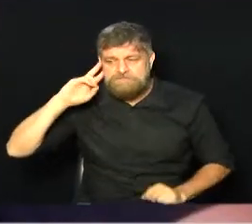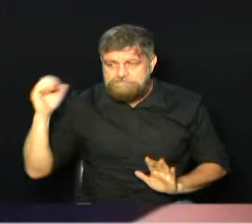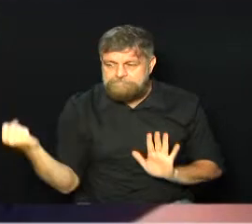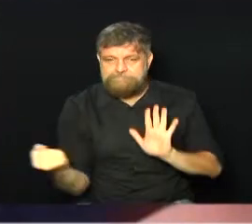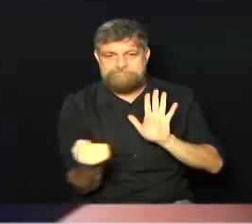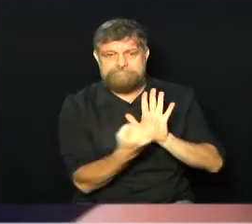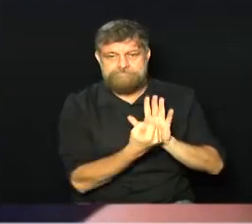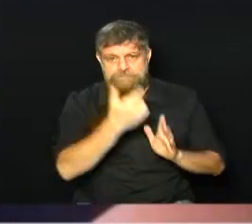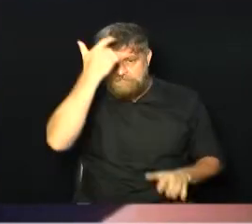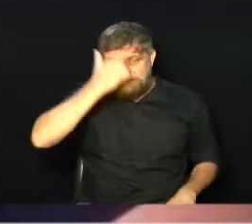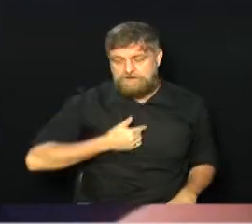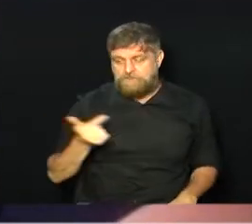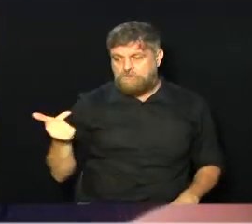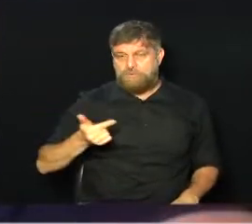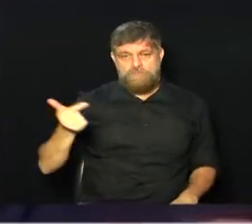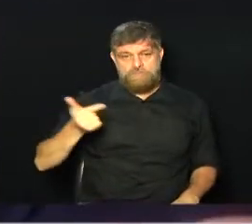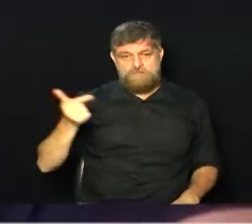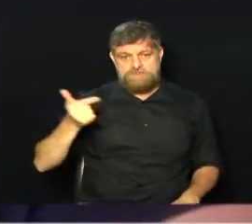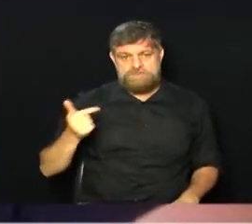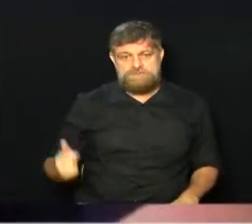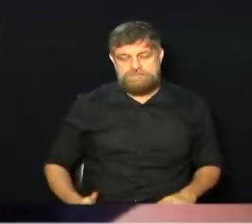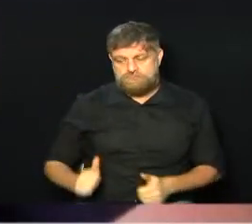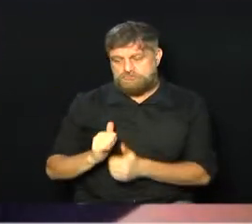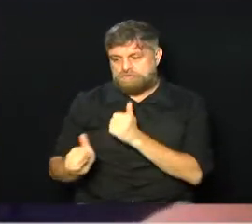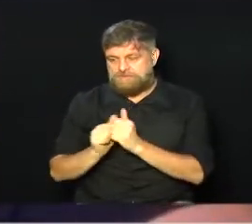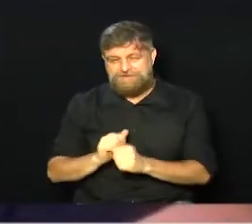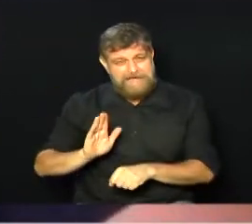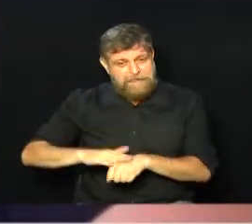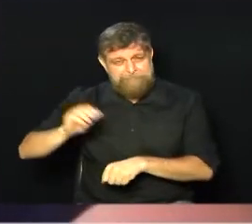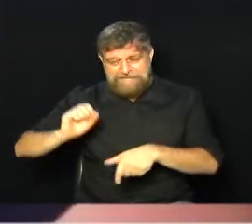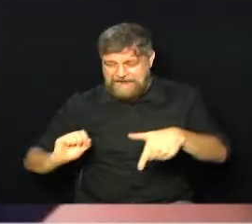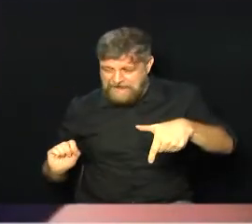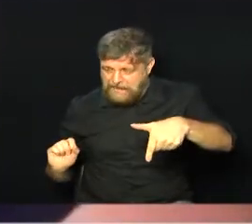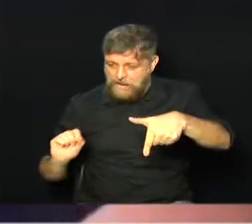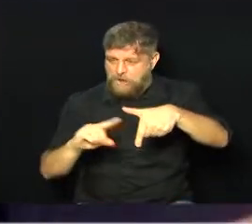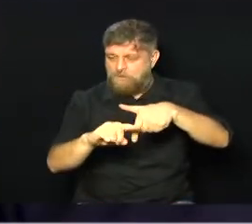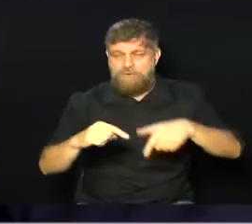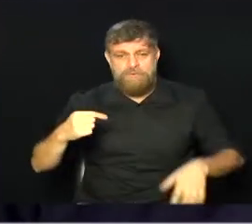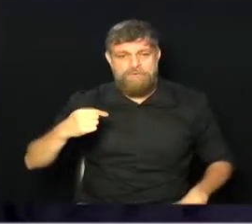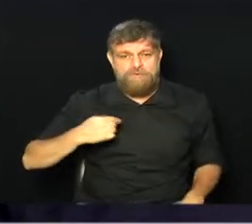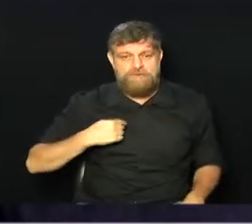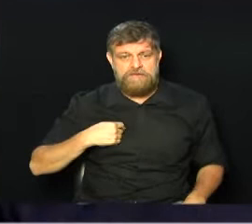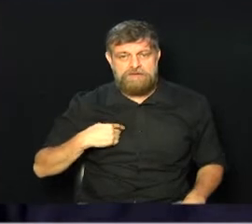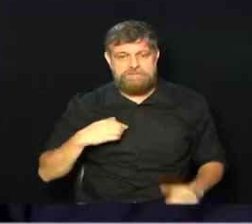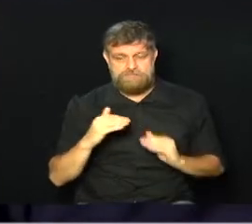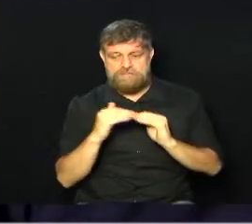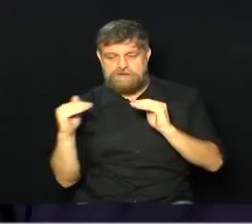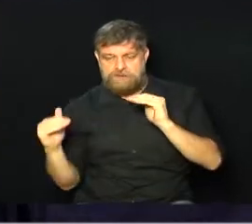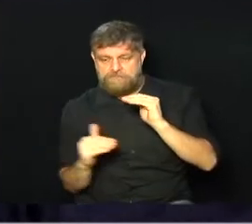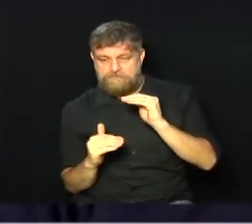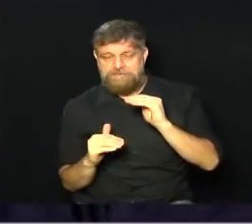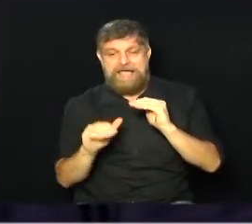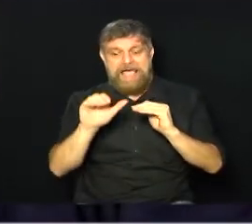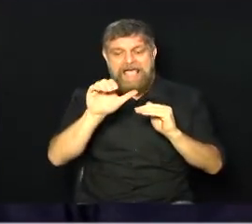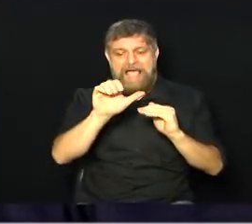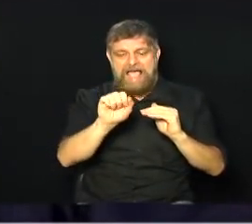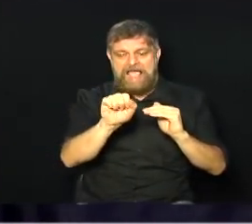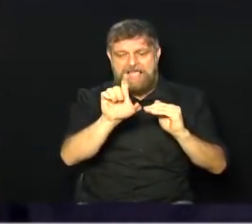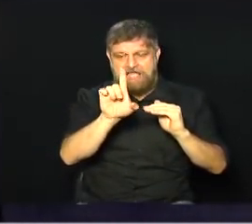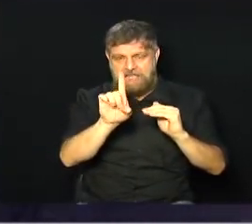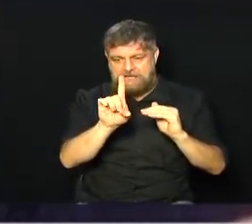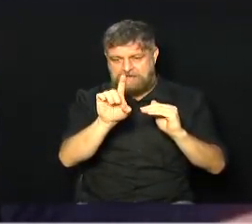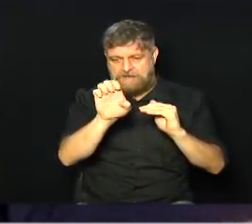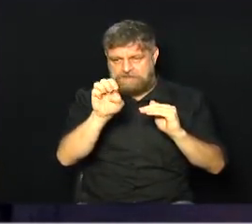segundo jogador que mais fez gols no clube. Passei o Chulapa, fiquei somente atrás do Ademar. Então é um